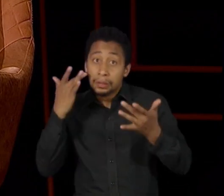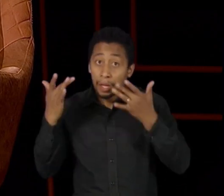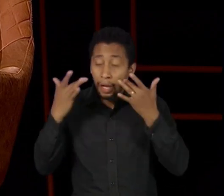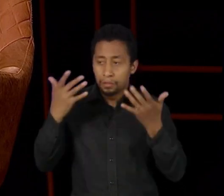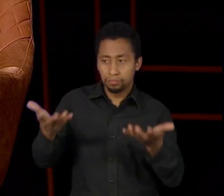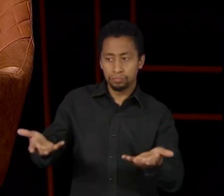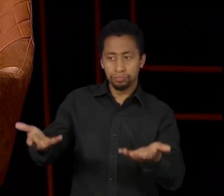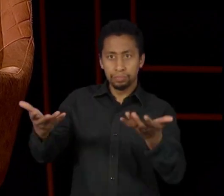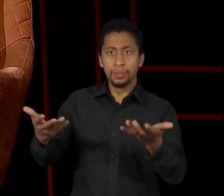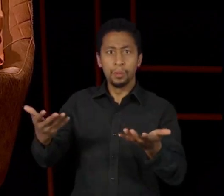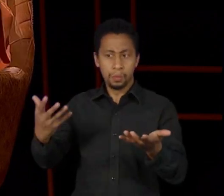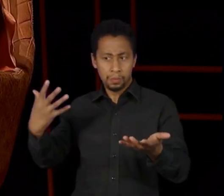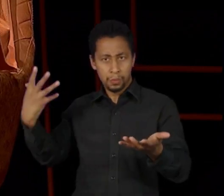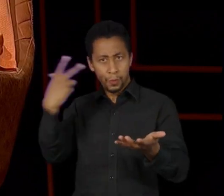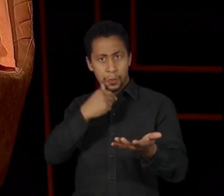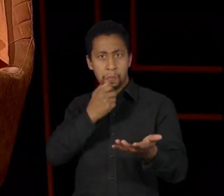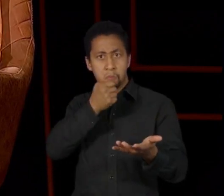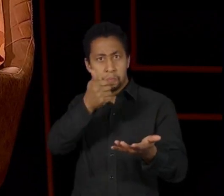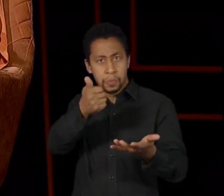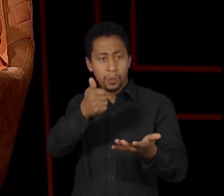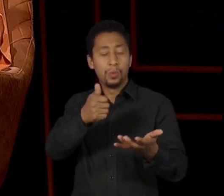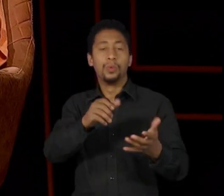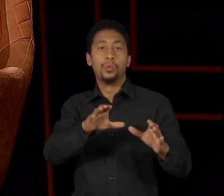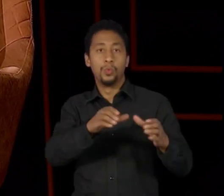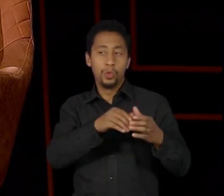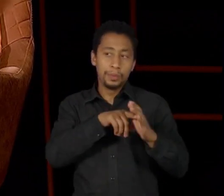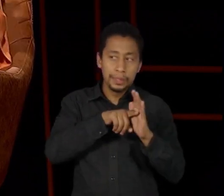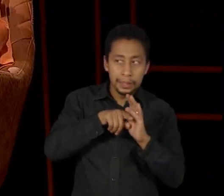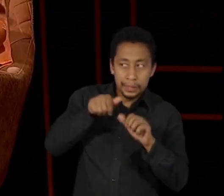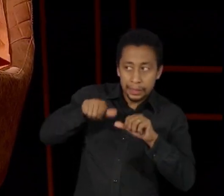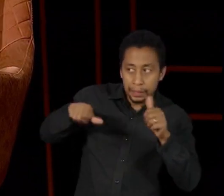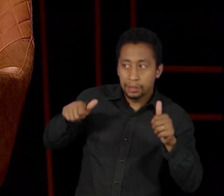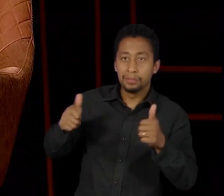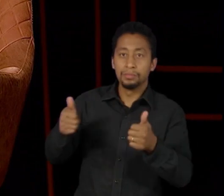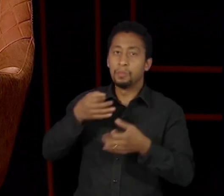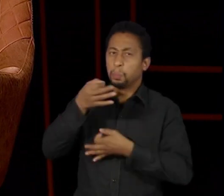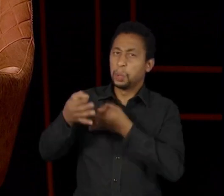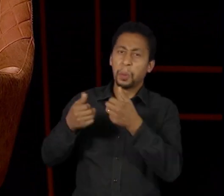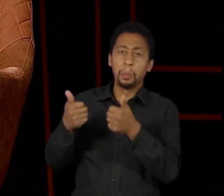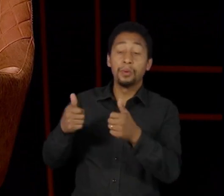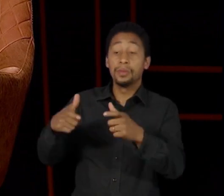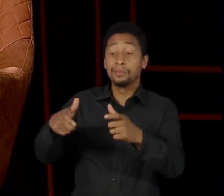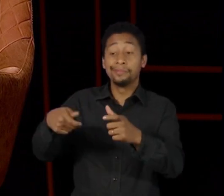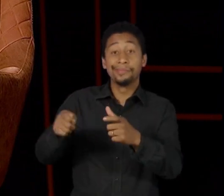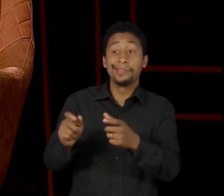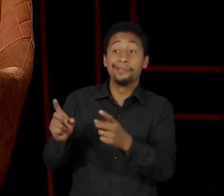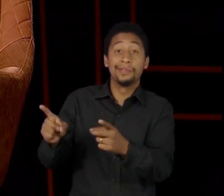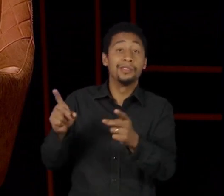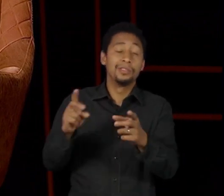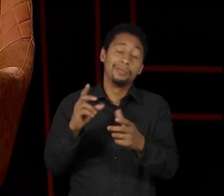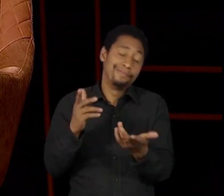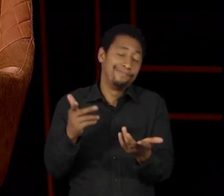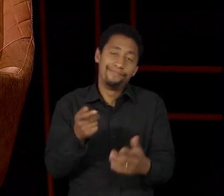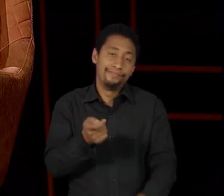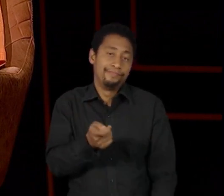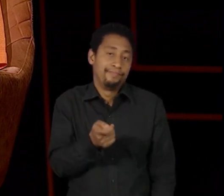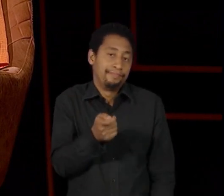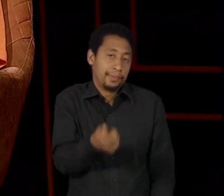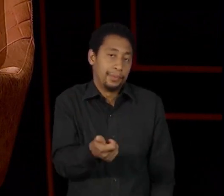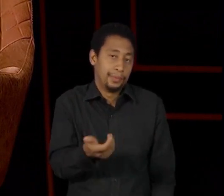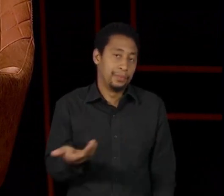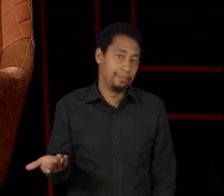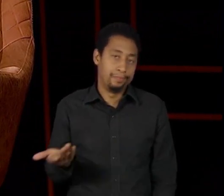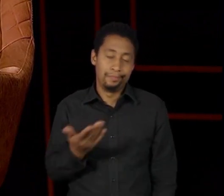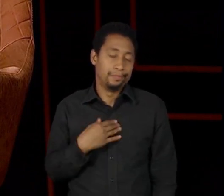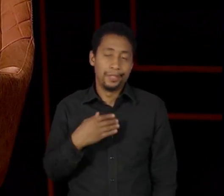recebidos pela crítica, pela coisa, mas a bilheteria não ia tão bem. Dava um gasto lá, mas não